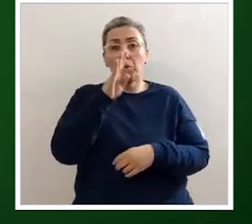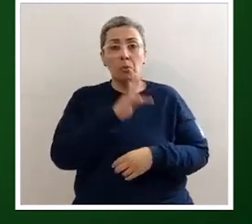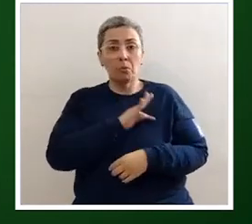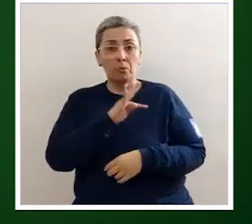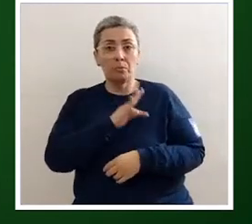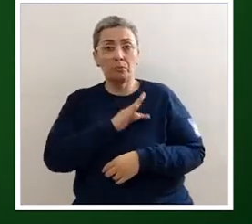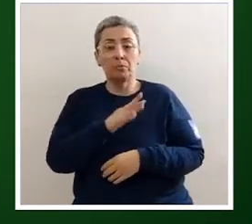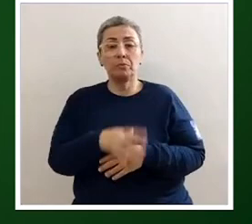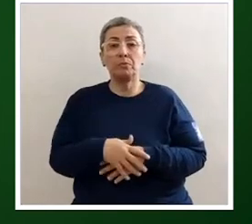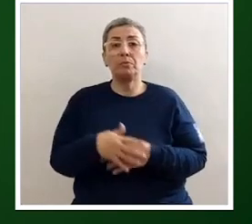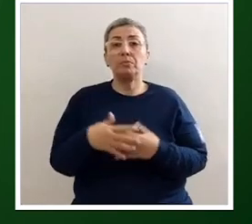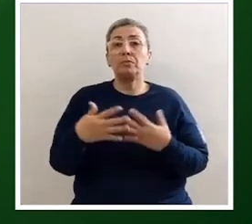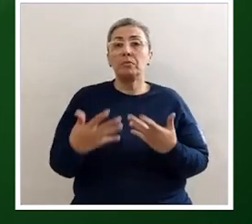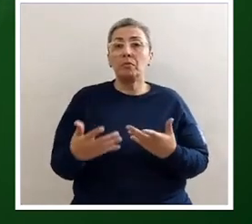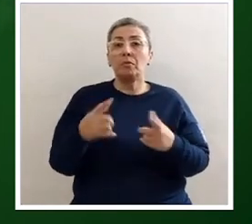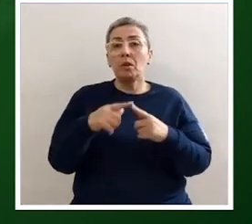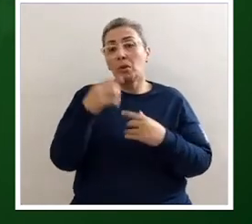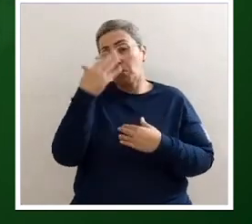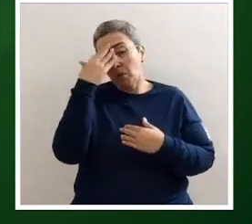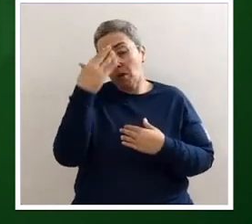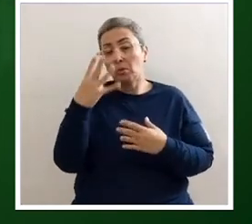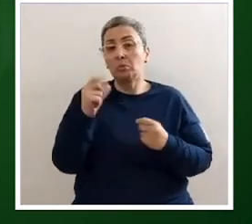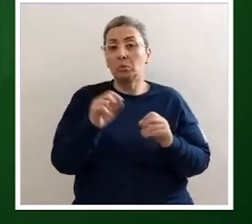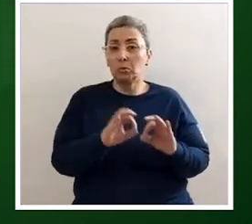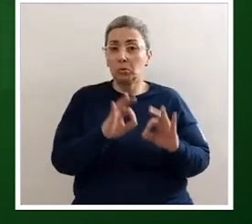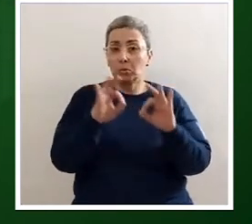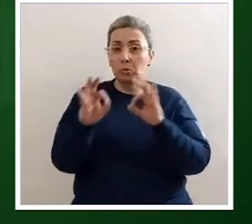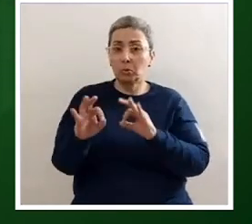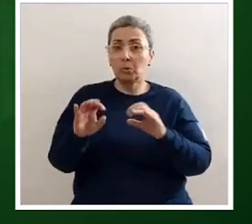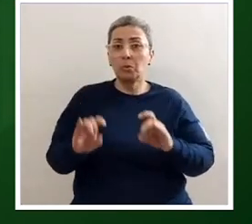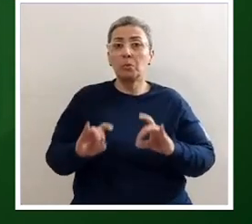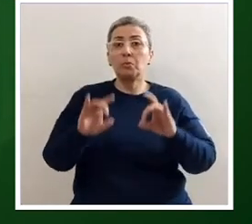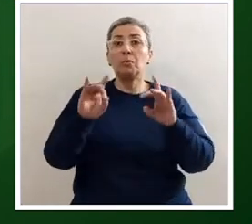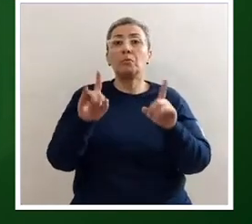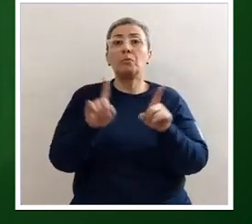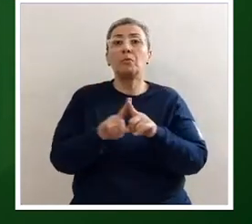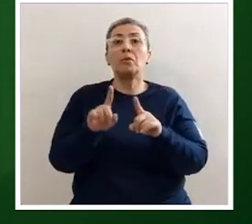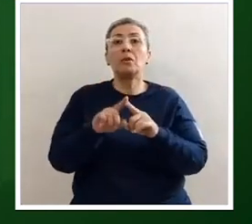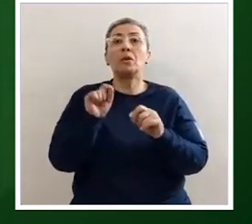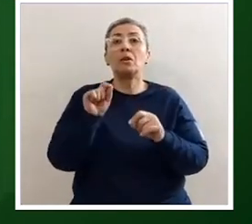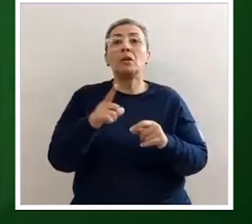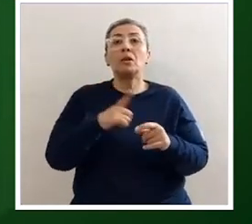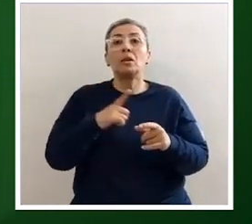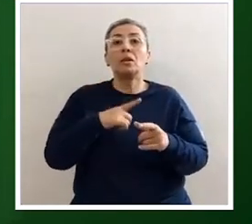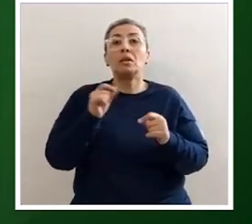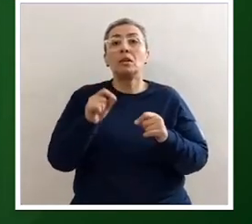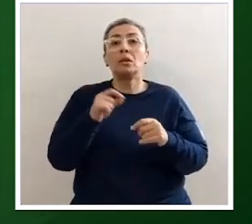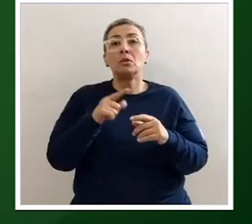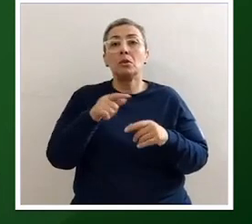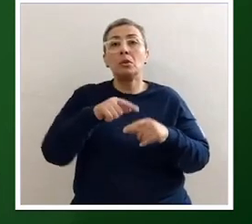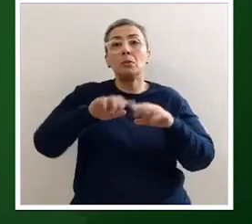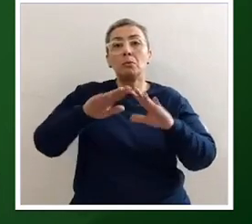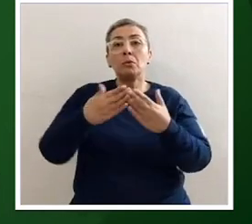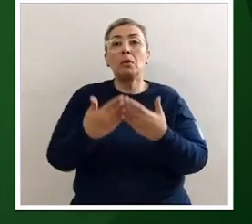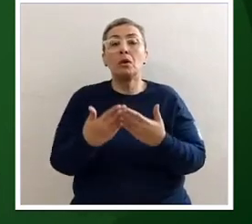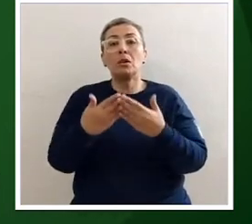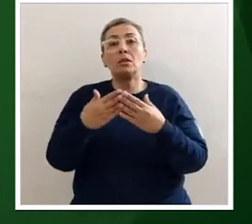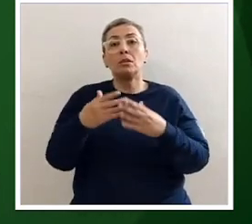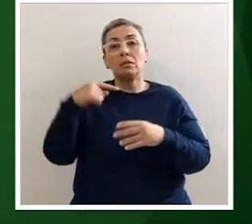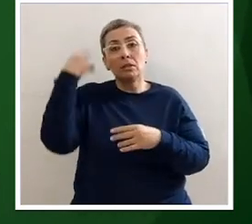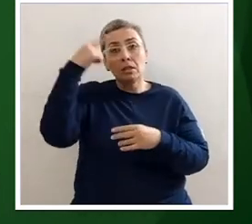Tietê agradecer todo mundo que nos assiste em especial aos profissionais e a rede de Santa Branca